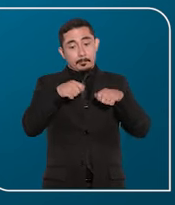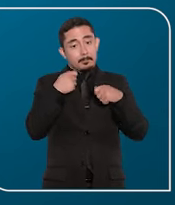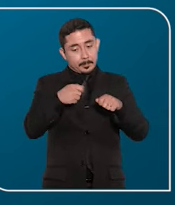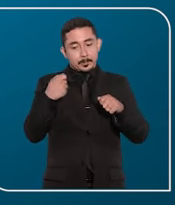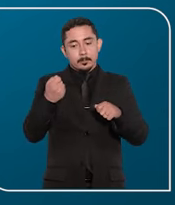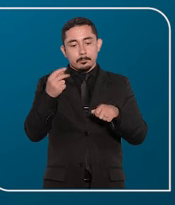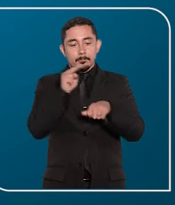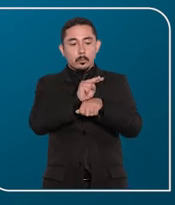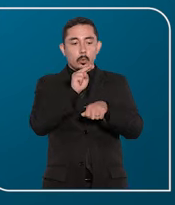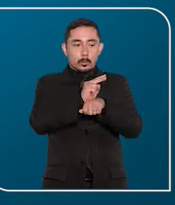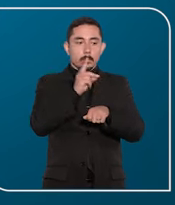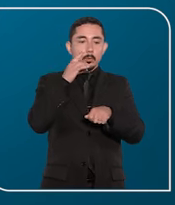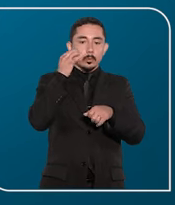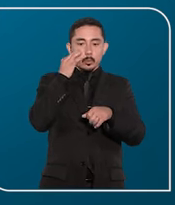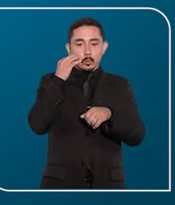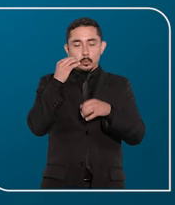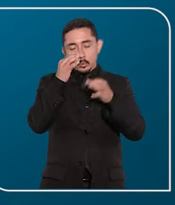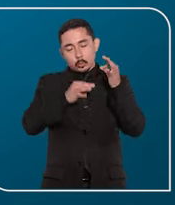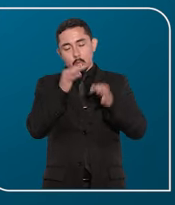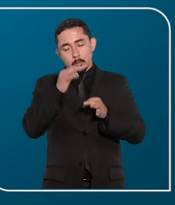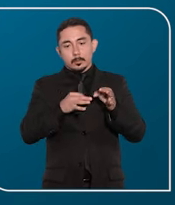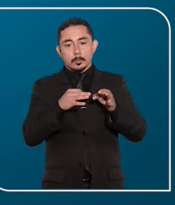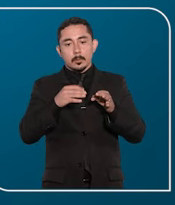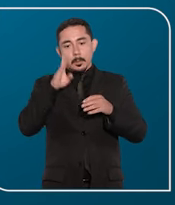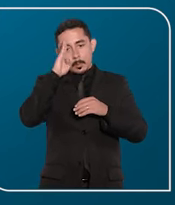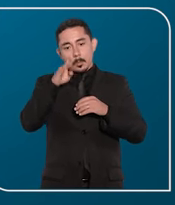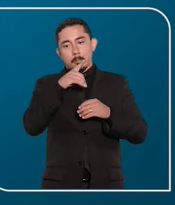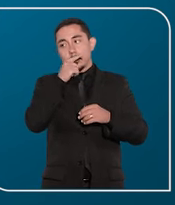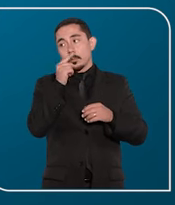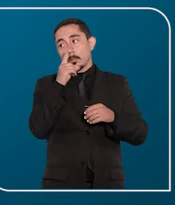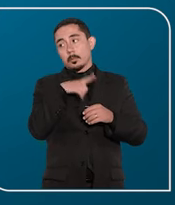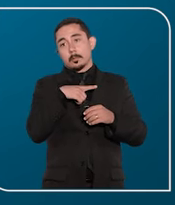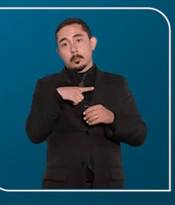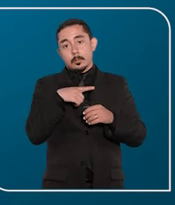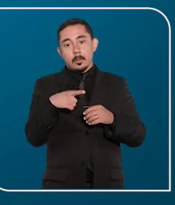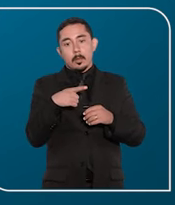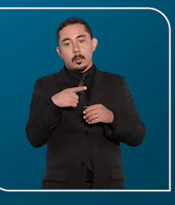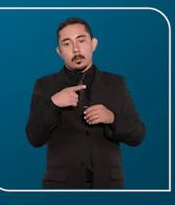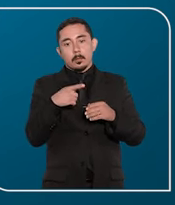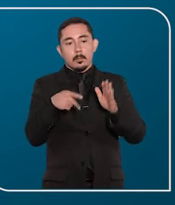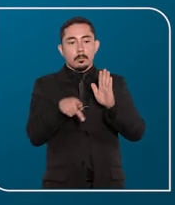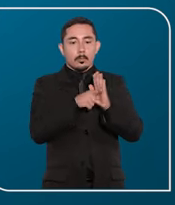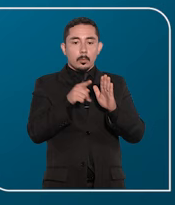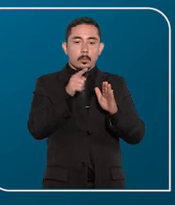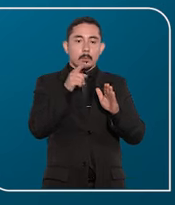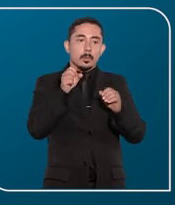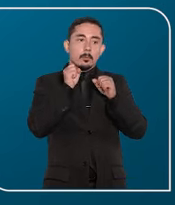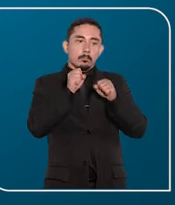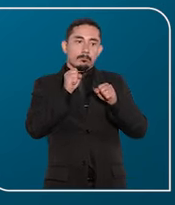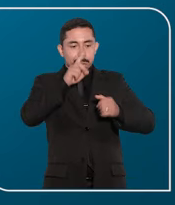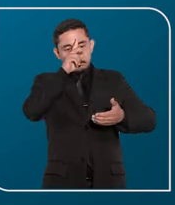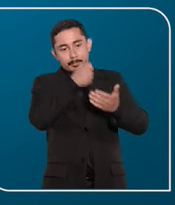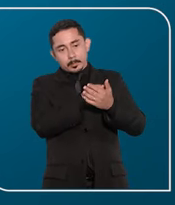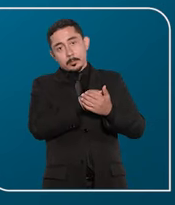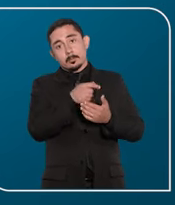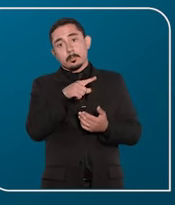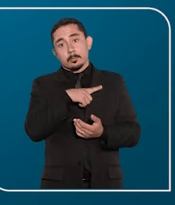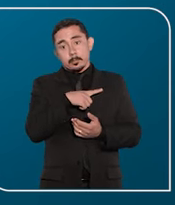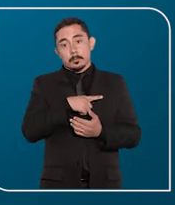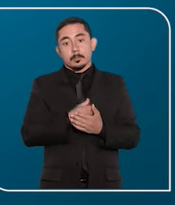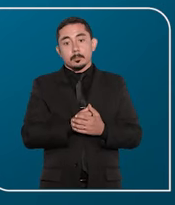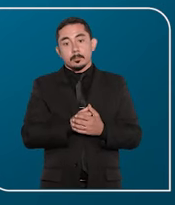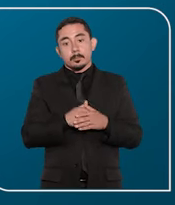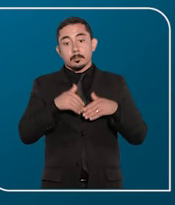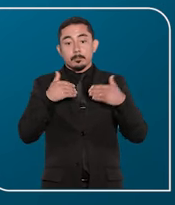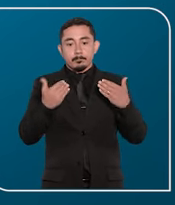e, sobretudo, quando a gente fala da participação do advogado junto ao poder, o exercício do poder decisório, né? E, em razão